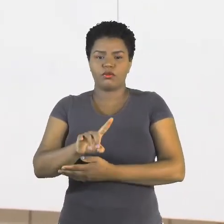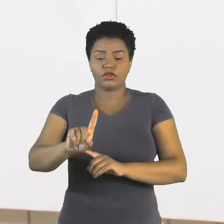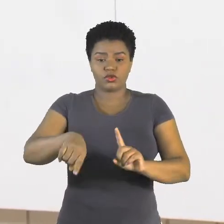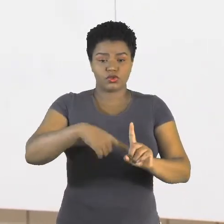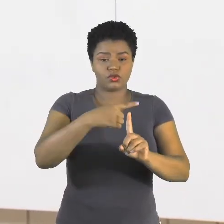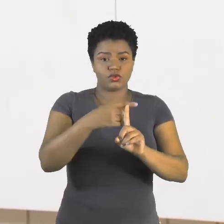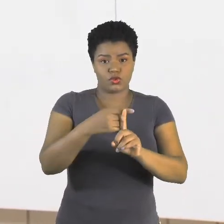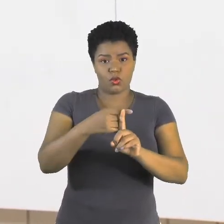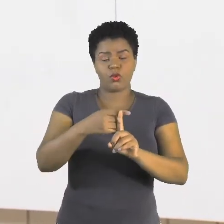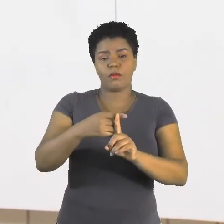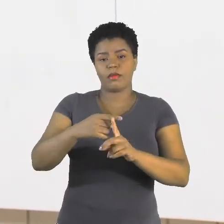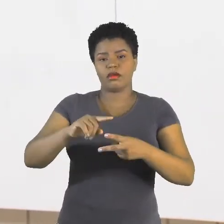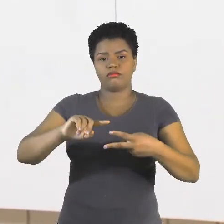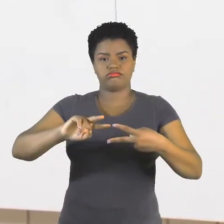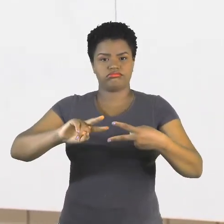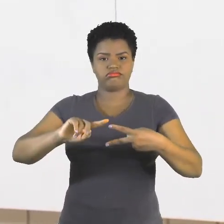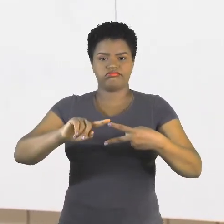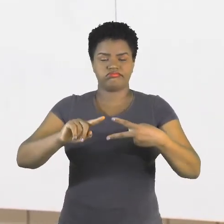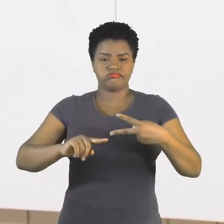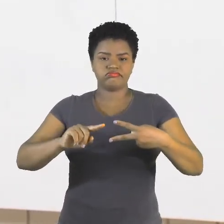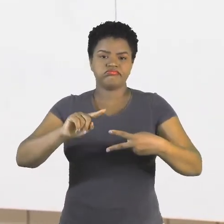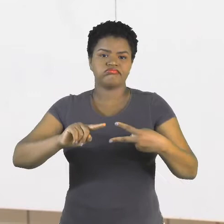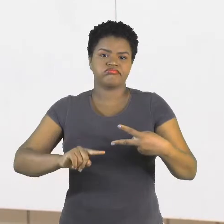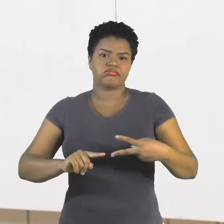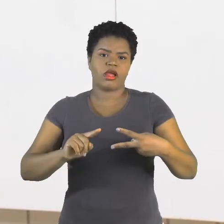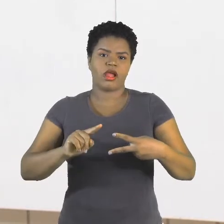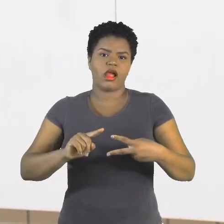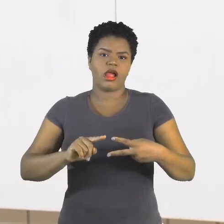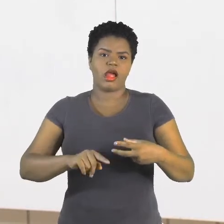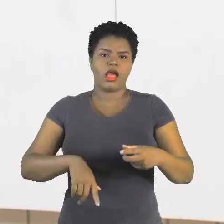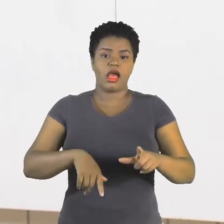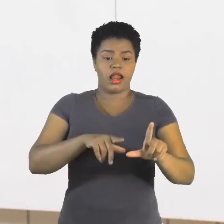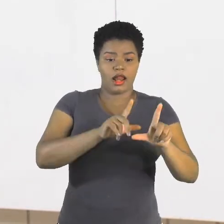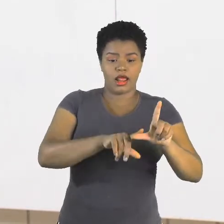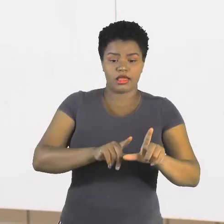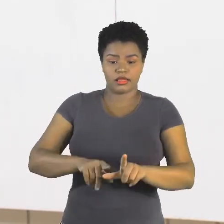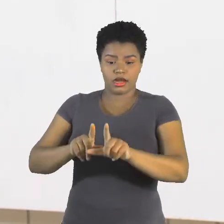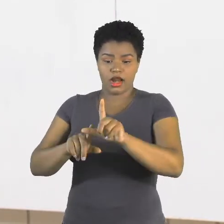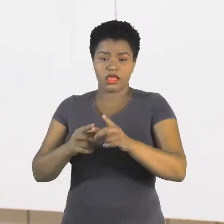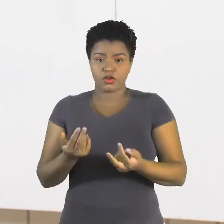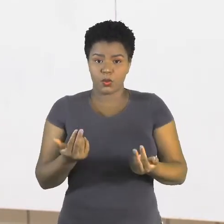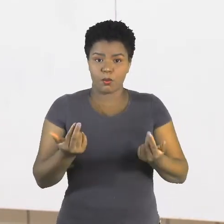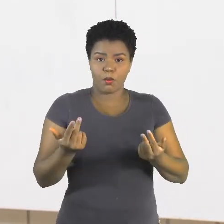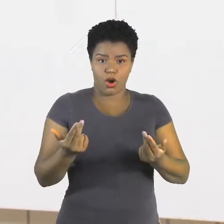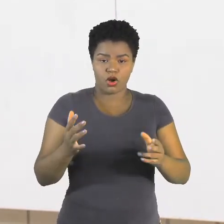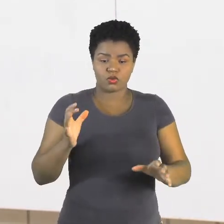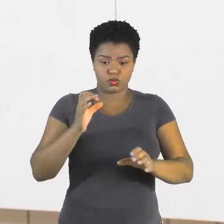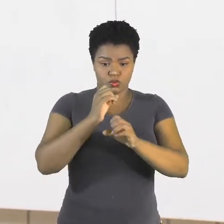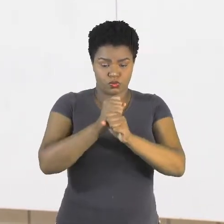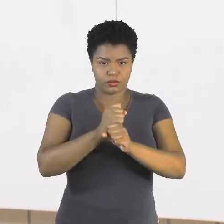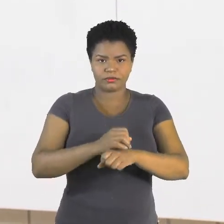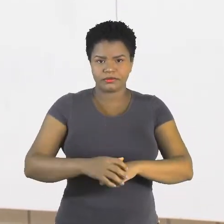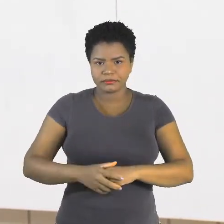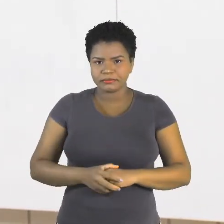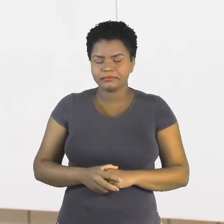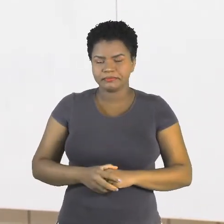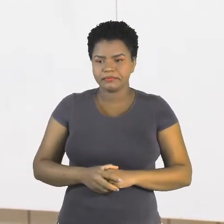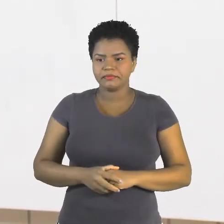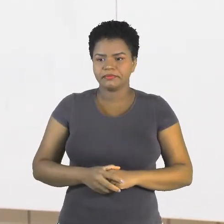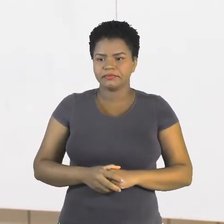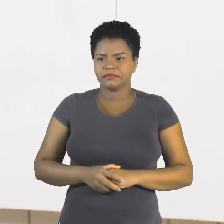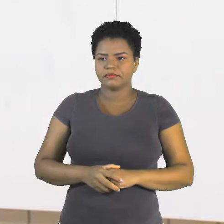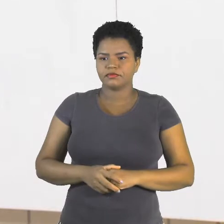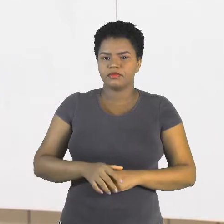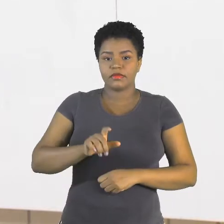vou somar as partes literais que são idênticas, tá? Que são iguais. Ou seja, eu vou